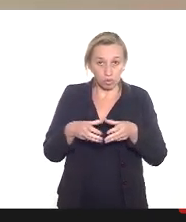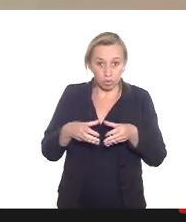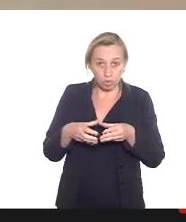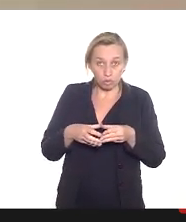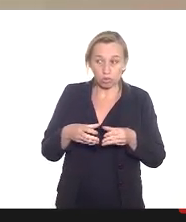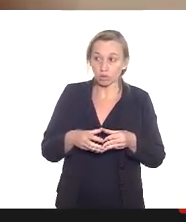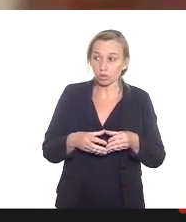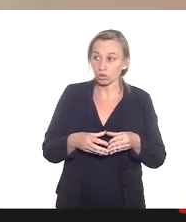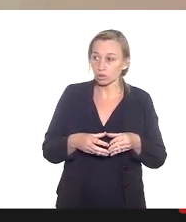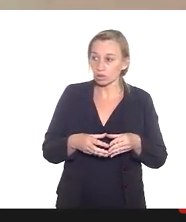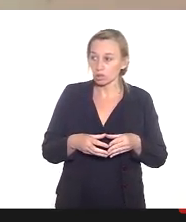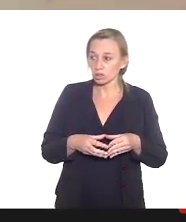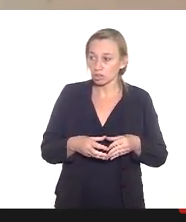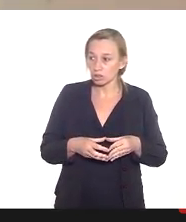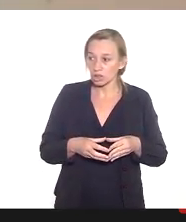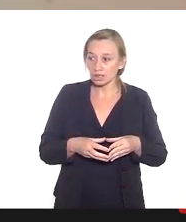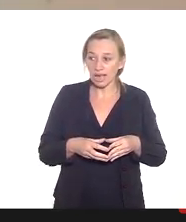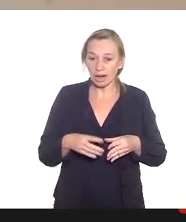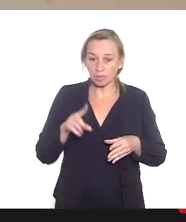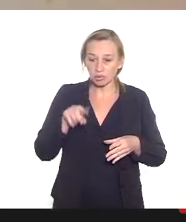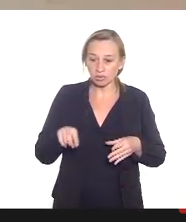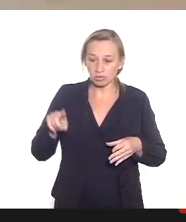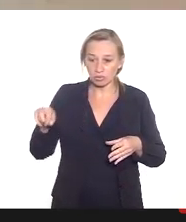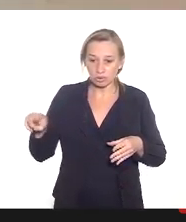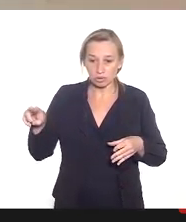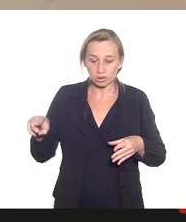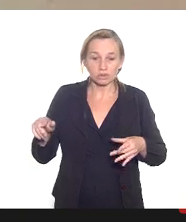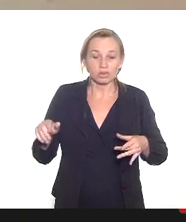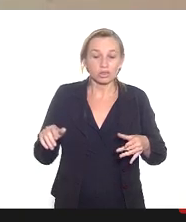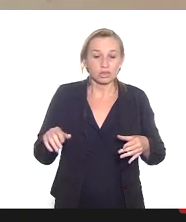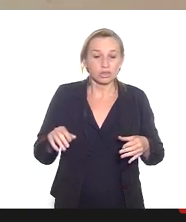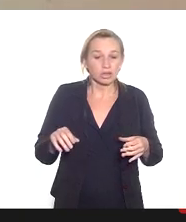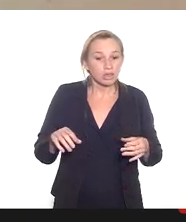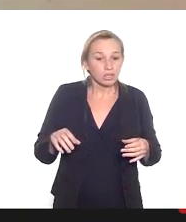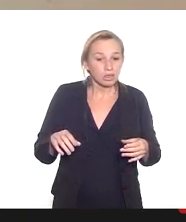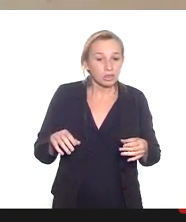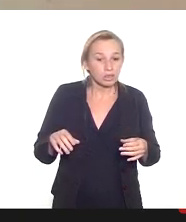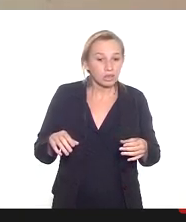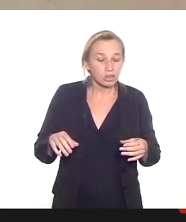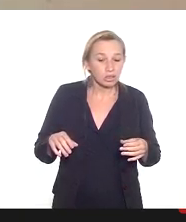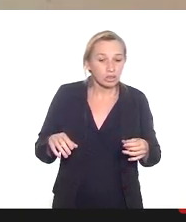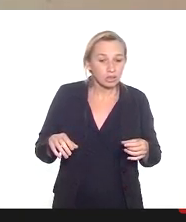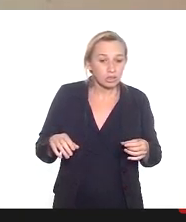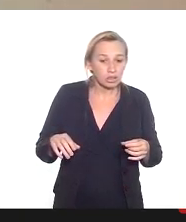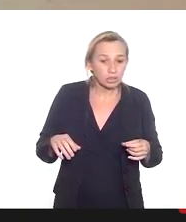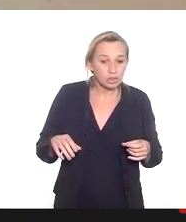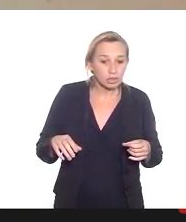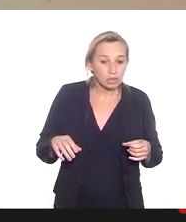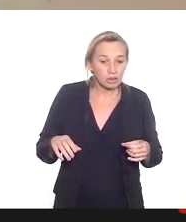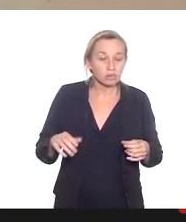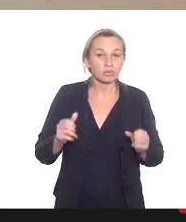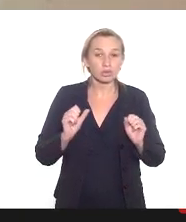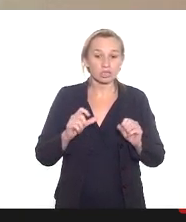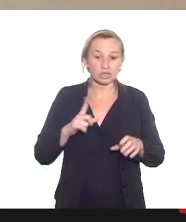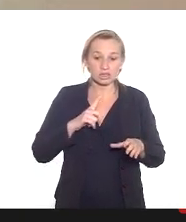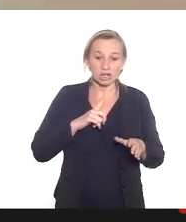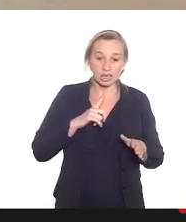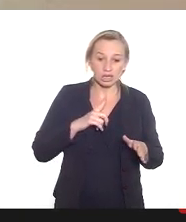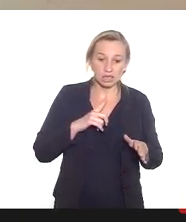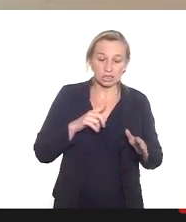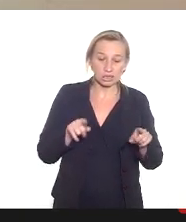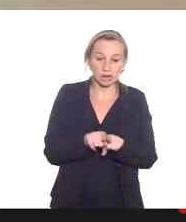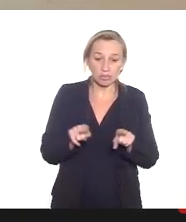é simultaneamente as consultas existe os grupos para que a gente tem a tenha respaldo também